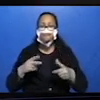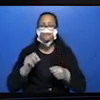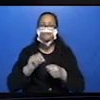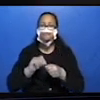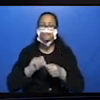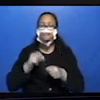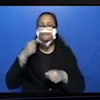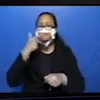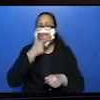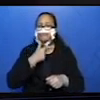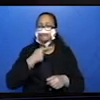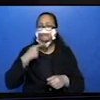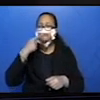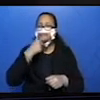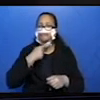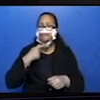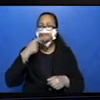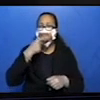glicose.